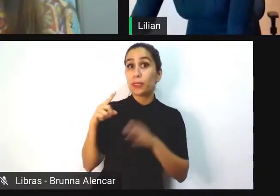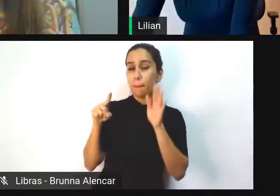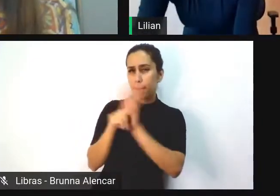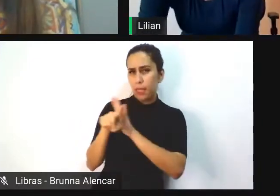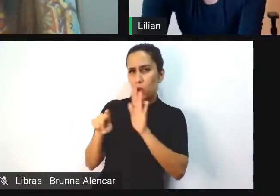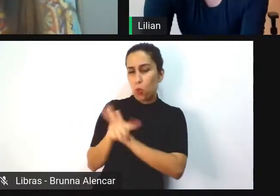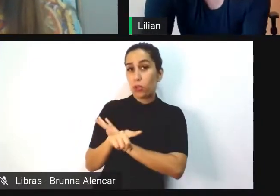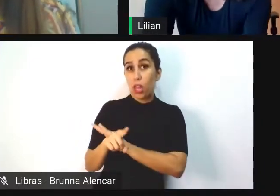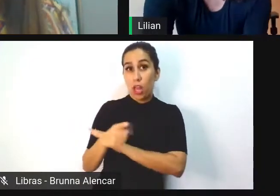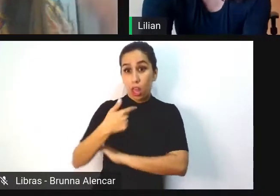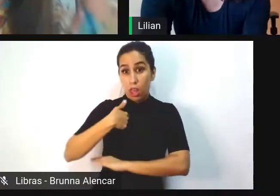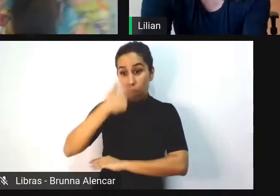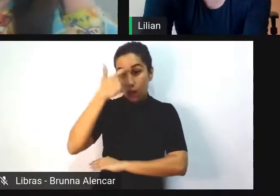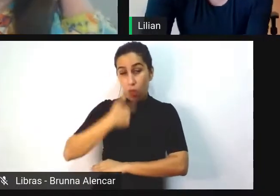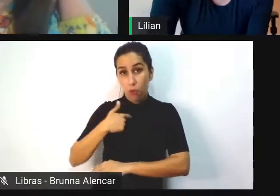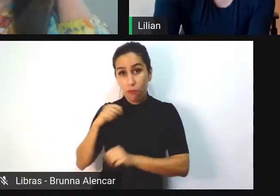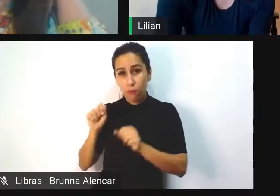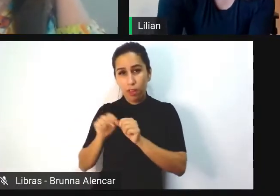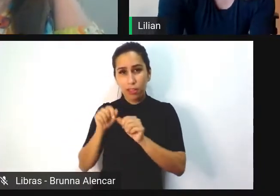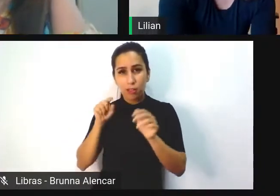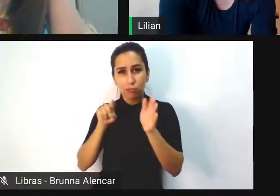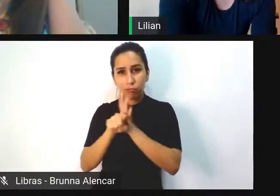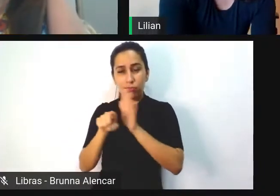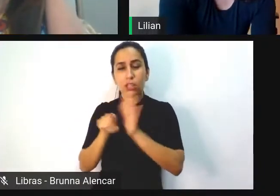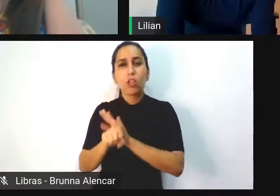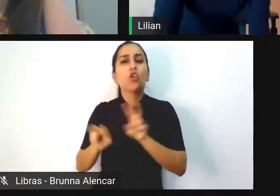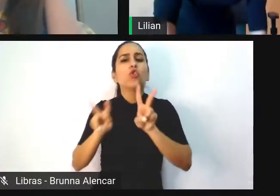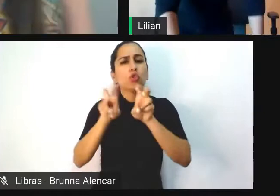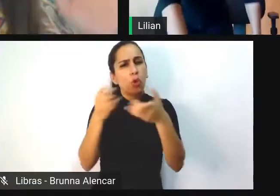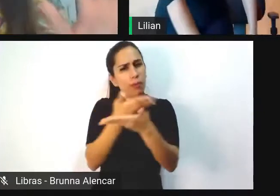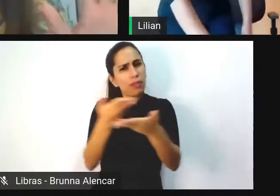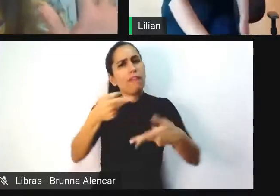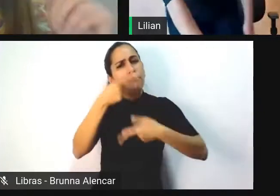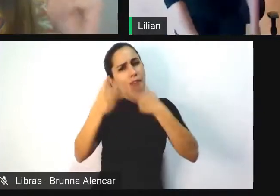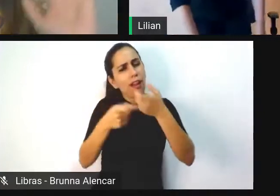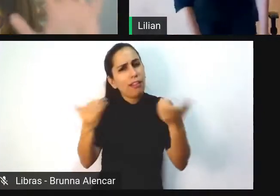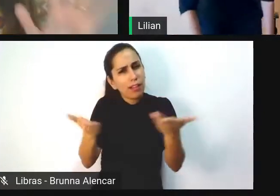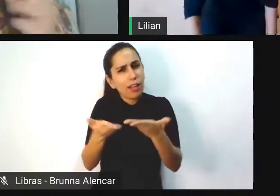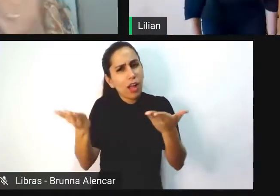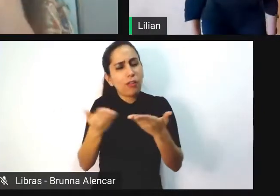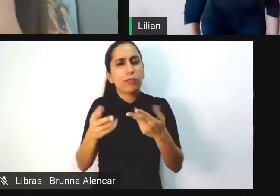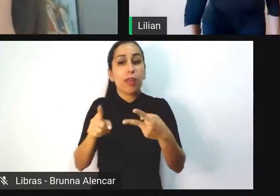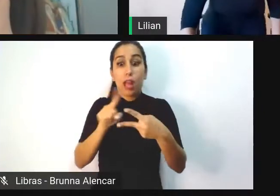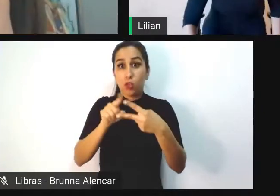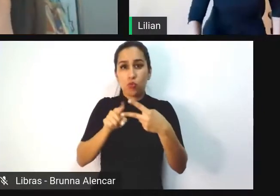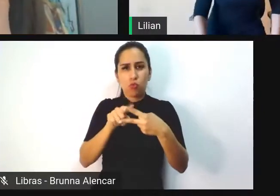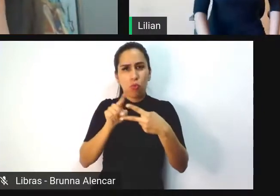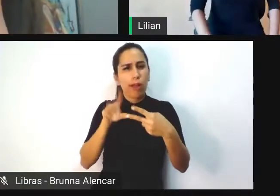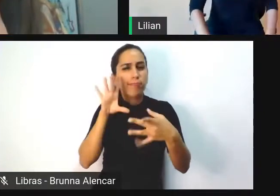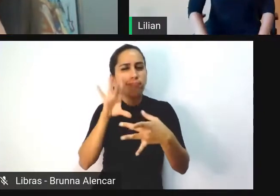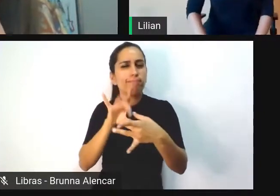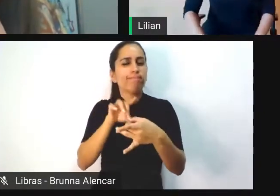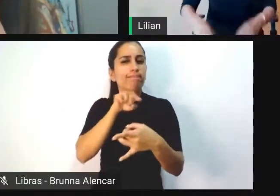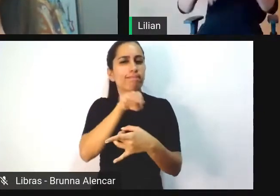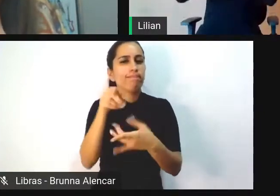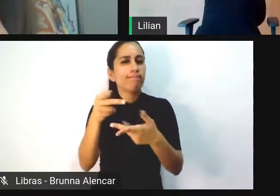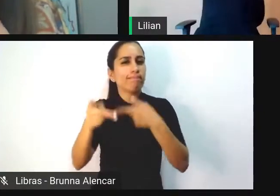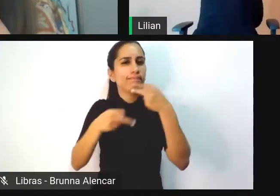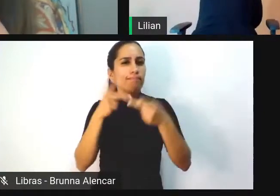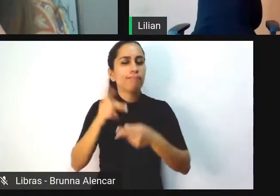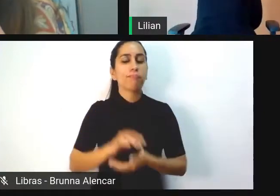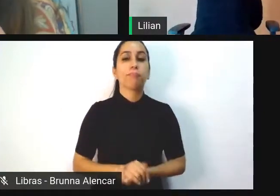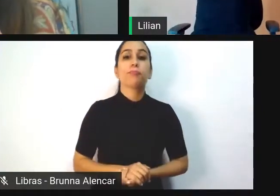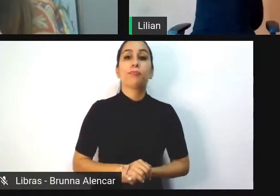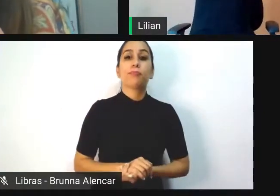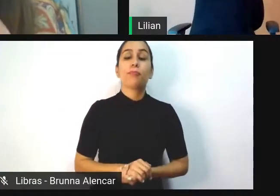uma que tem muito a ver com isso que você está falando agora. As duas têm, mas eu vou fazer uma aqui primeiro, que é o seguinte, é da